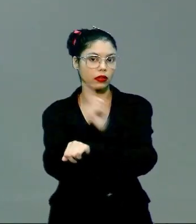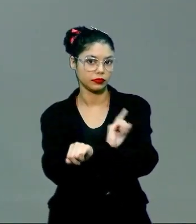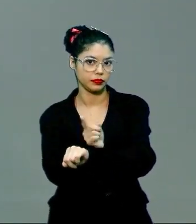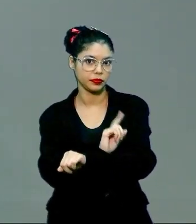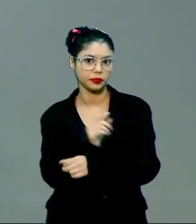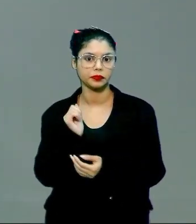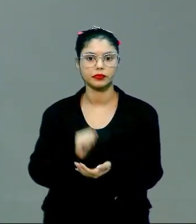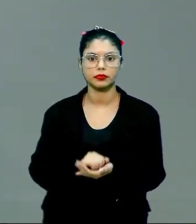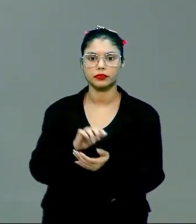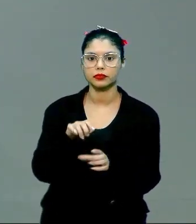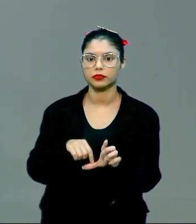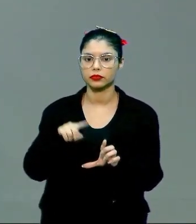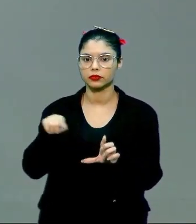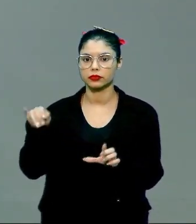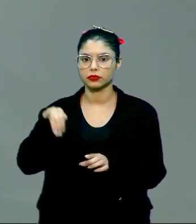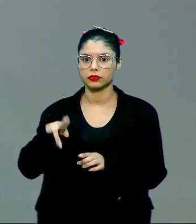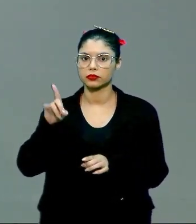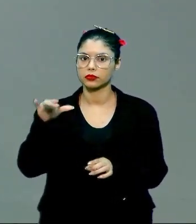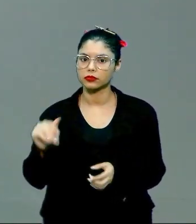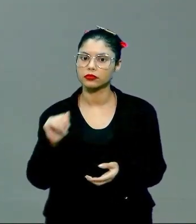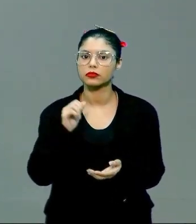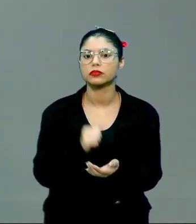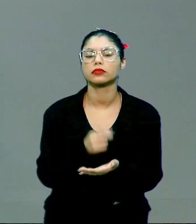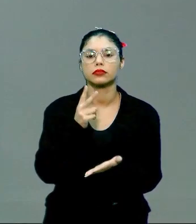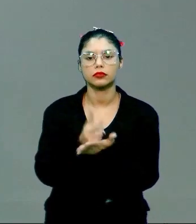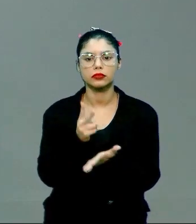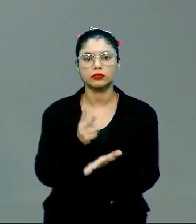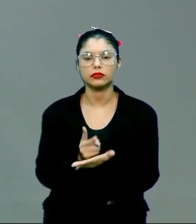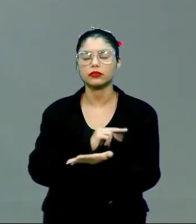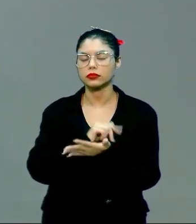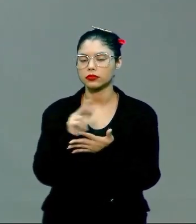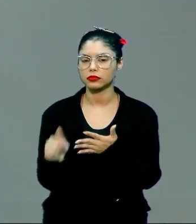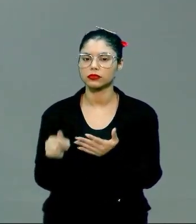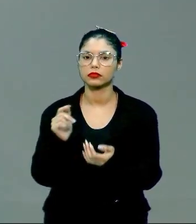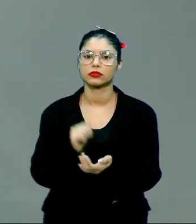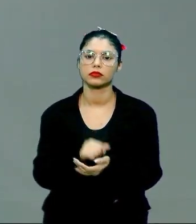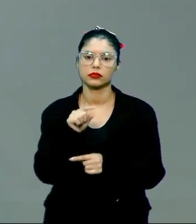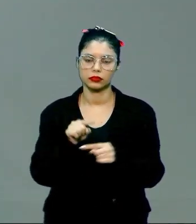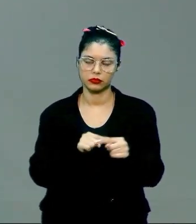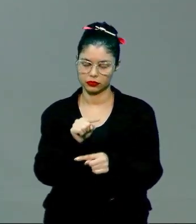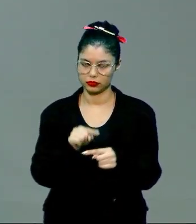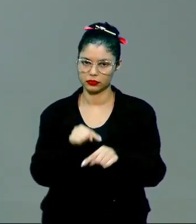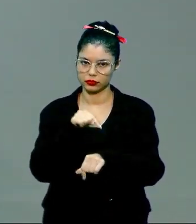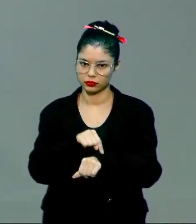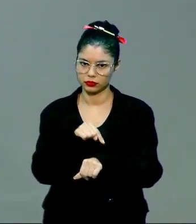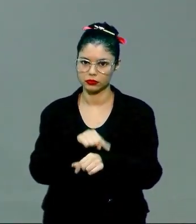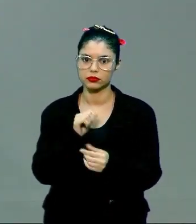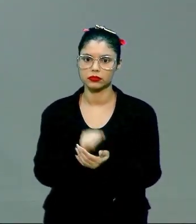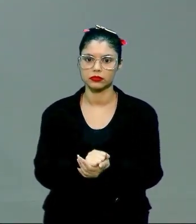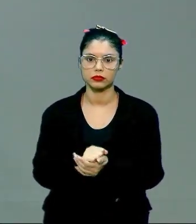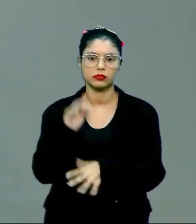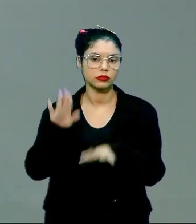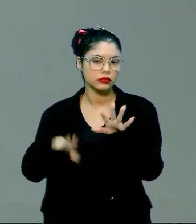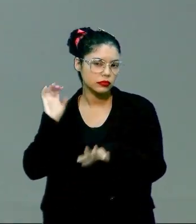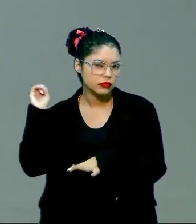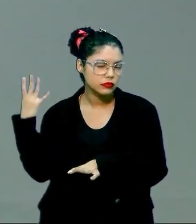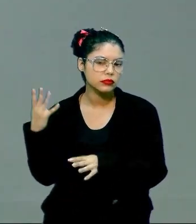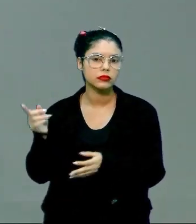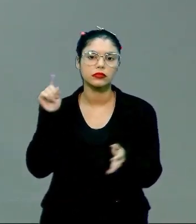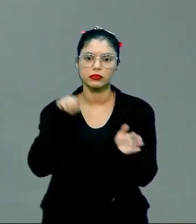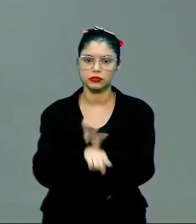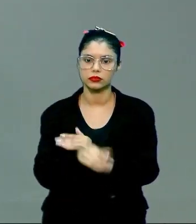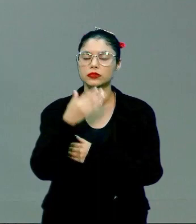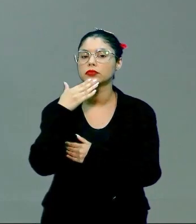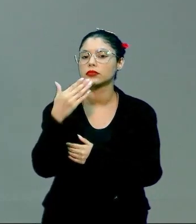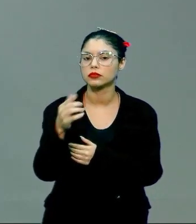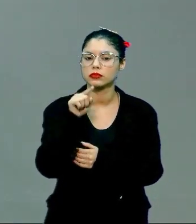velocidade escalar média, é sempre a variação de velocidade dividido pela variação de tempo. Em muitos casos, algumas questões ela